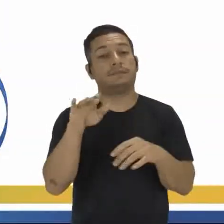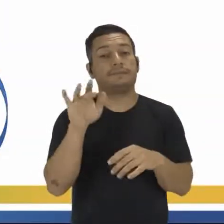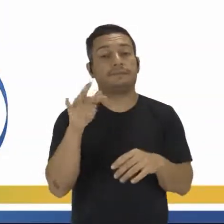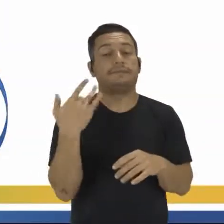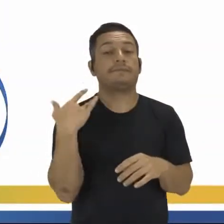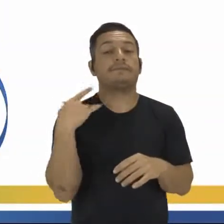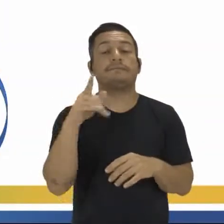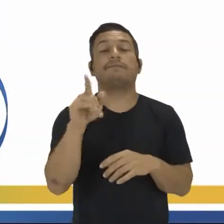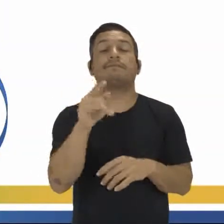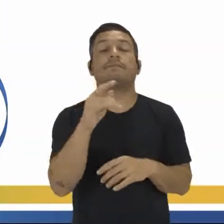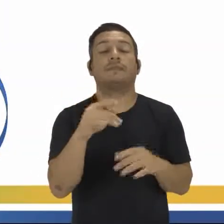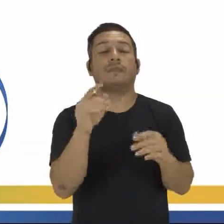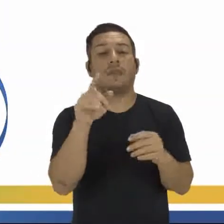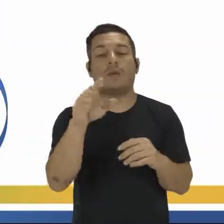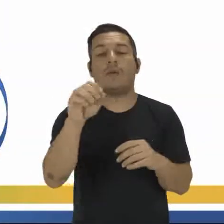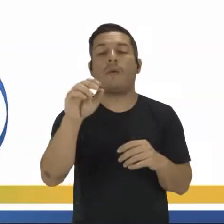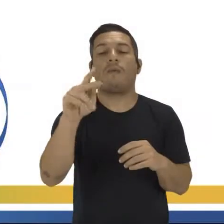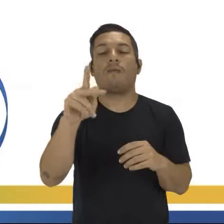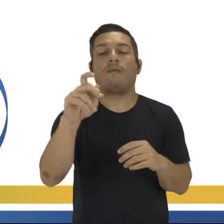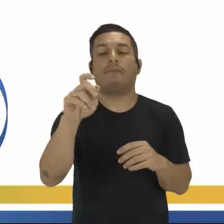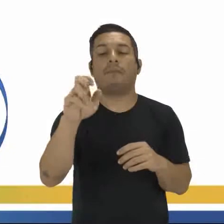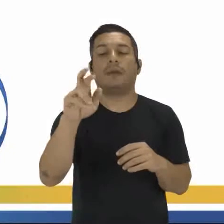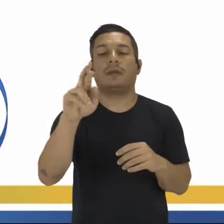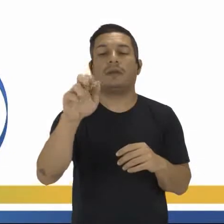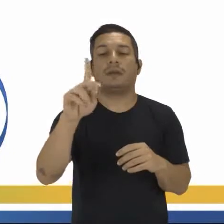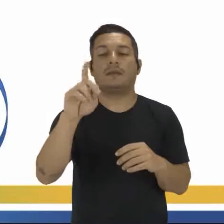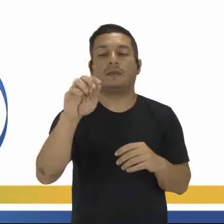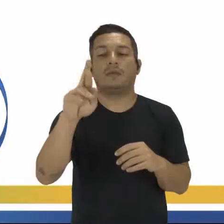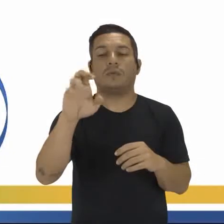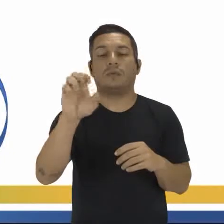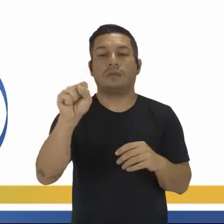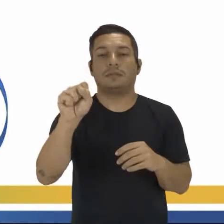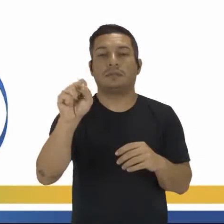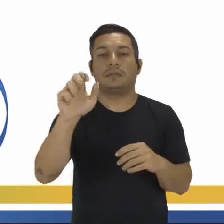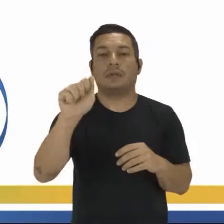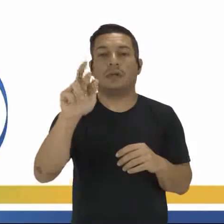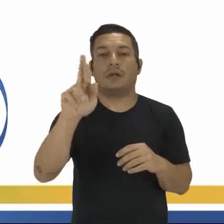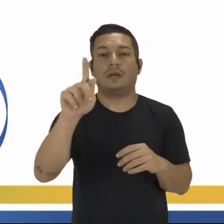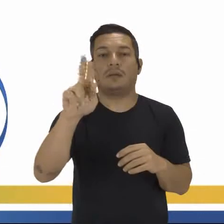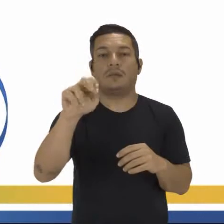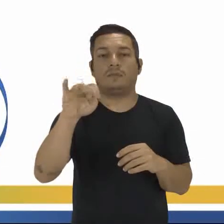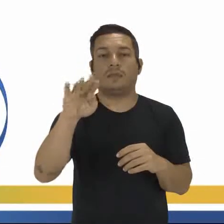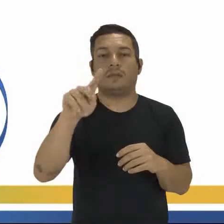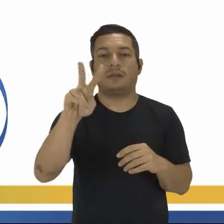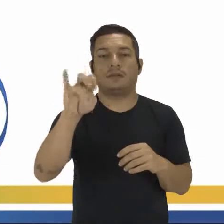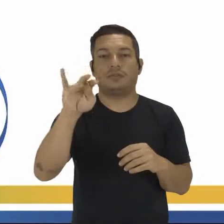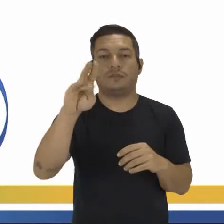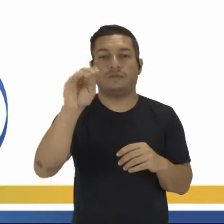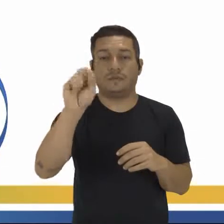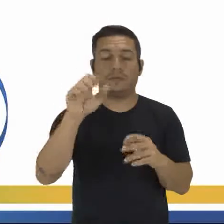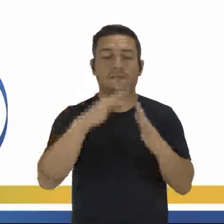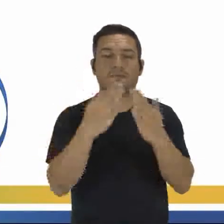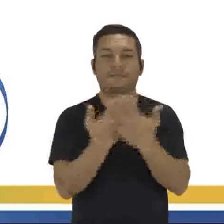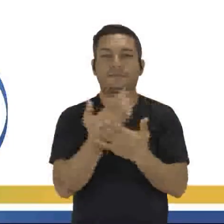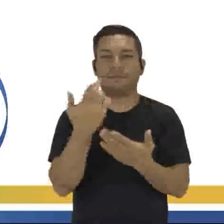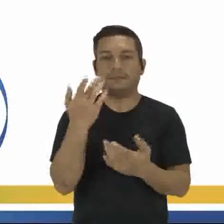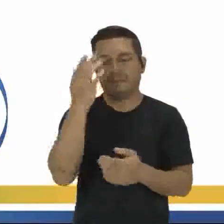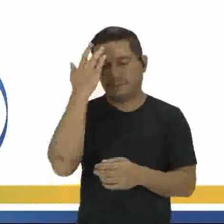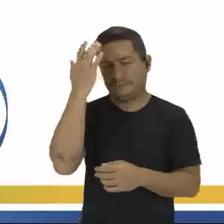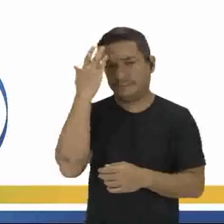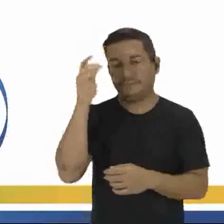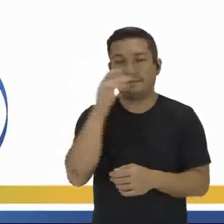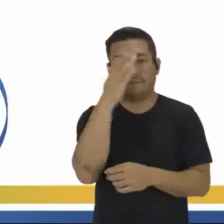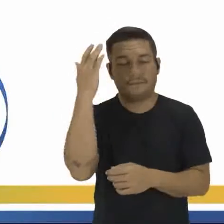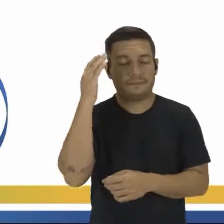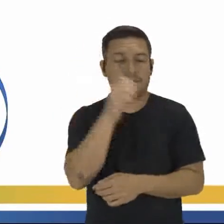tecnicamente de operadores argumentativos. Na escola, nós costumamos chamar isso, para ficar mais fácil para o aluno